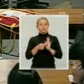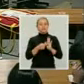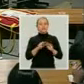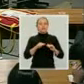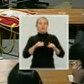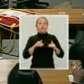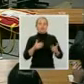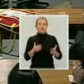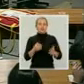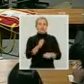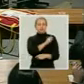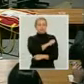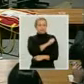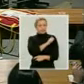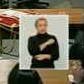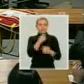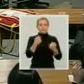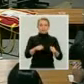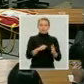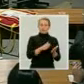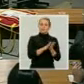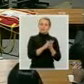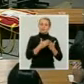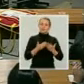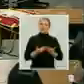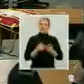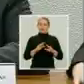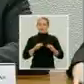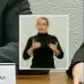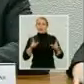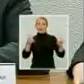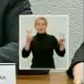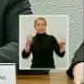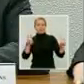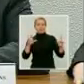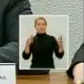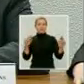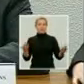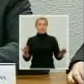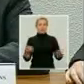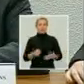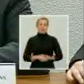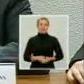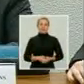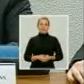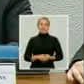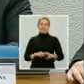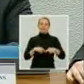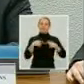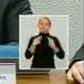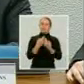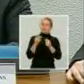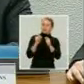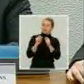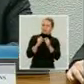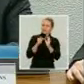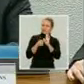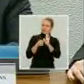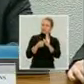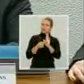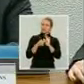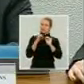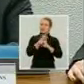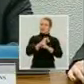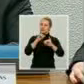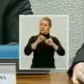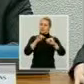aluno que demanda de um formato acessível, qual é o formato e qual é o título. Essa audiência pública foi levantada, foram trazidas informações,